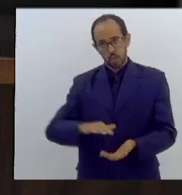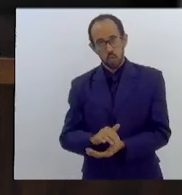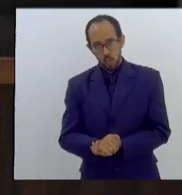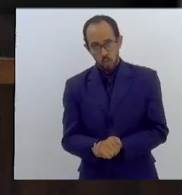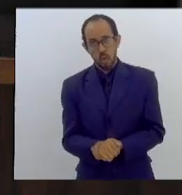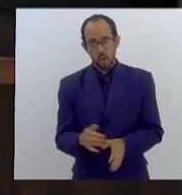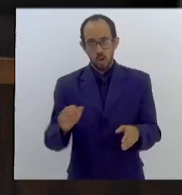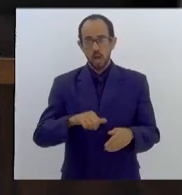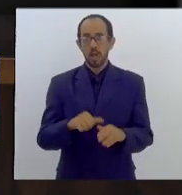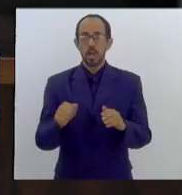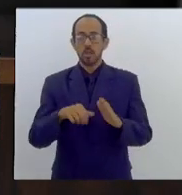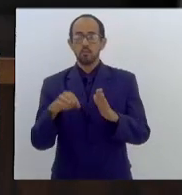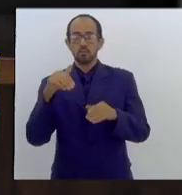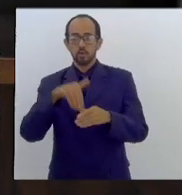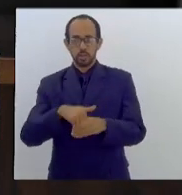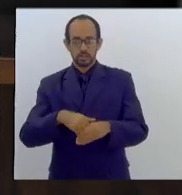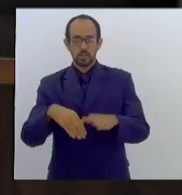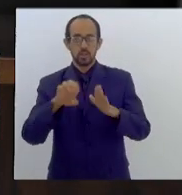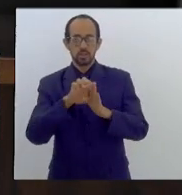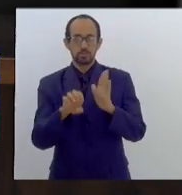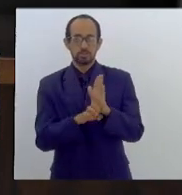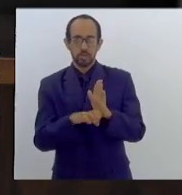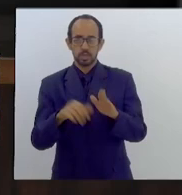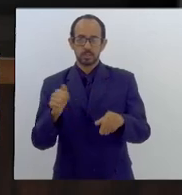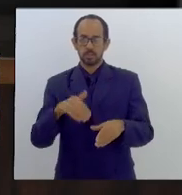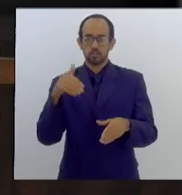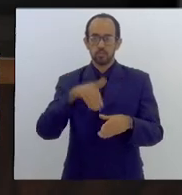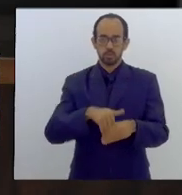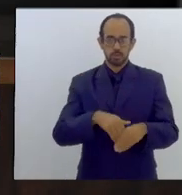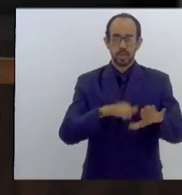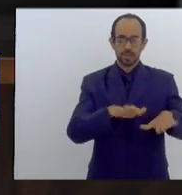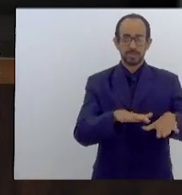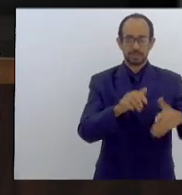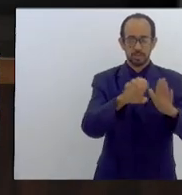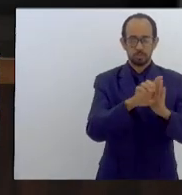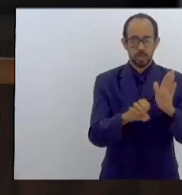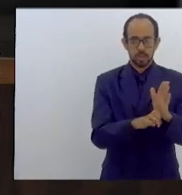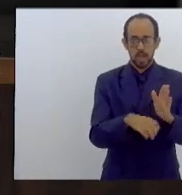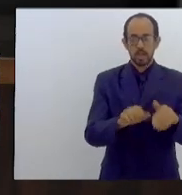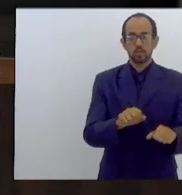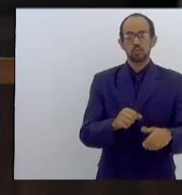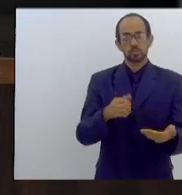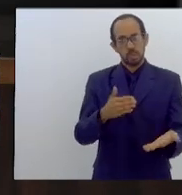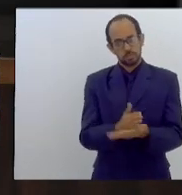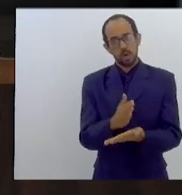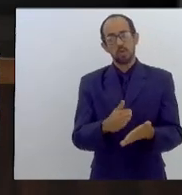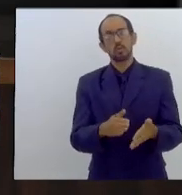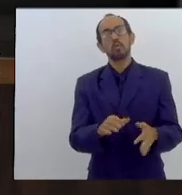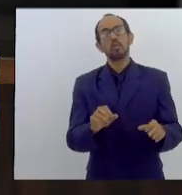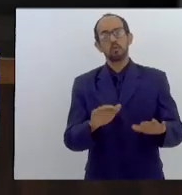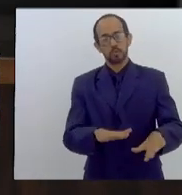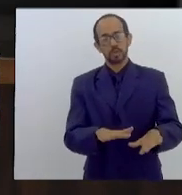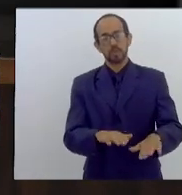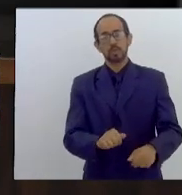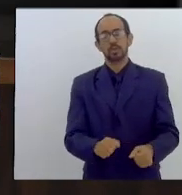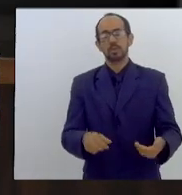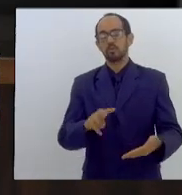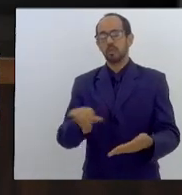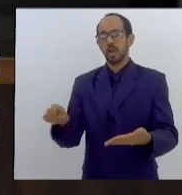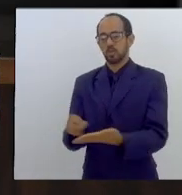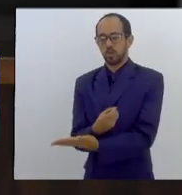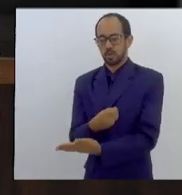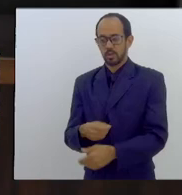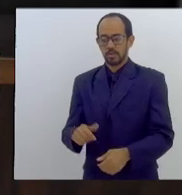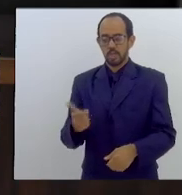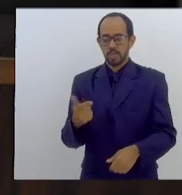redação. Senhores que aprovam, permaneçam como estão aprovados. Em votação, projeto assim emendado. Senhores que aprovam, permaneçam como estão aprovados. Vai autógrafo.